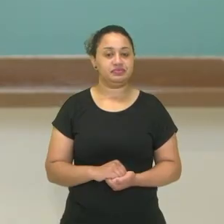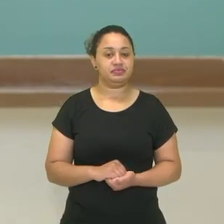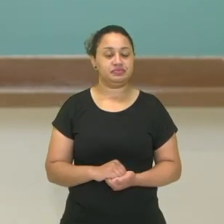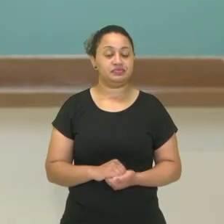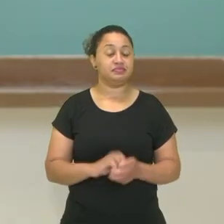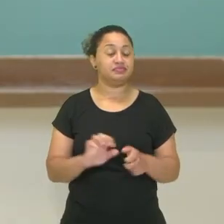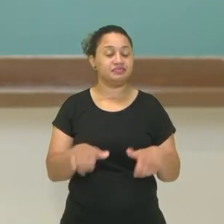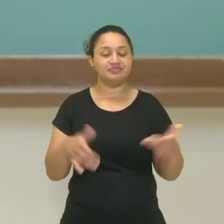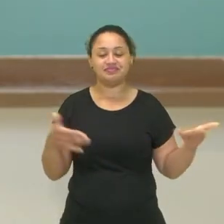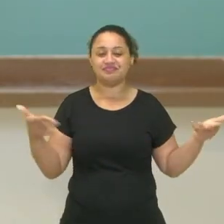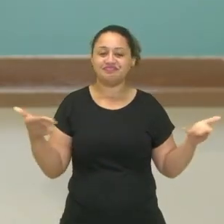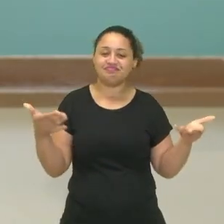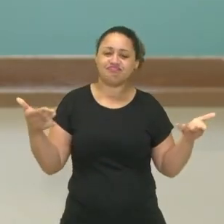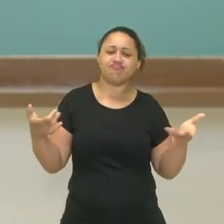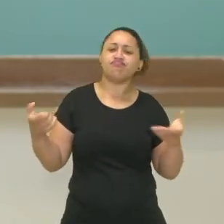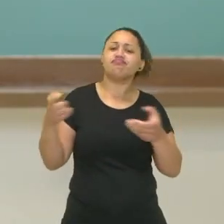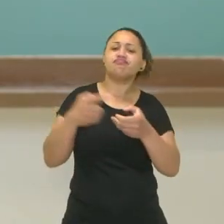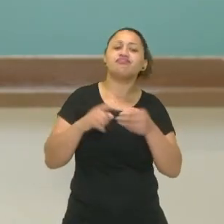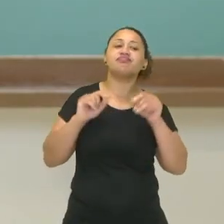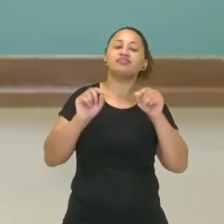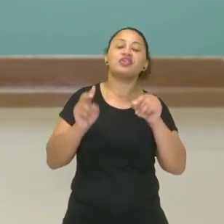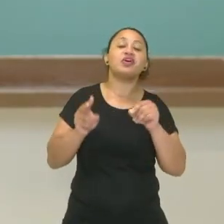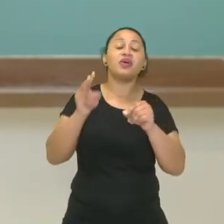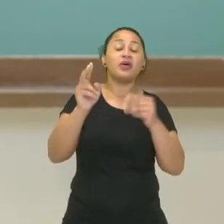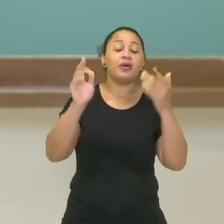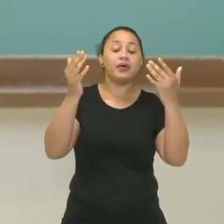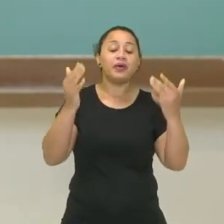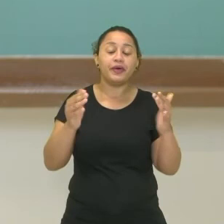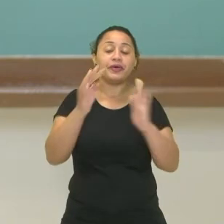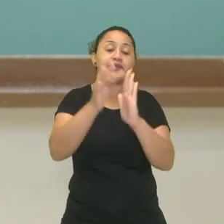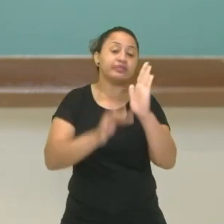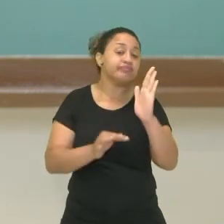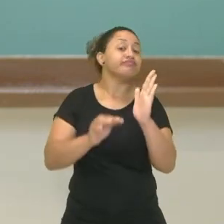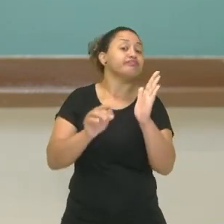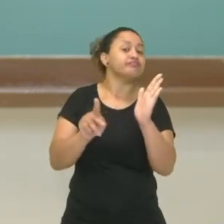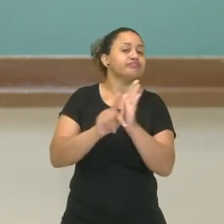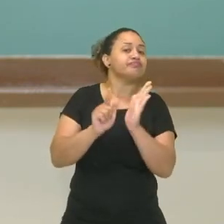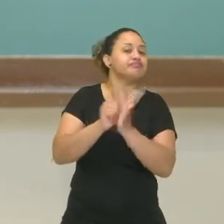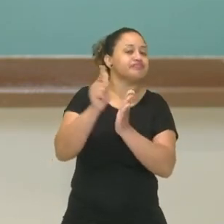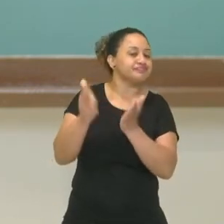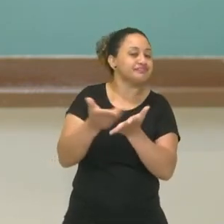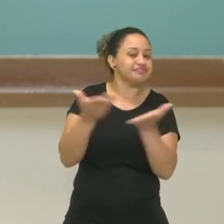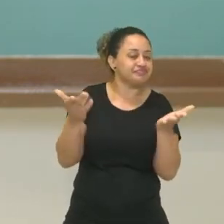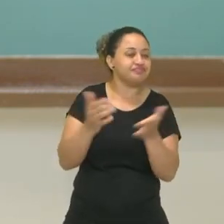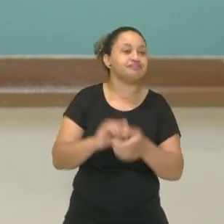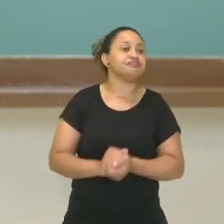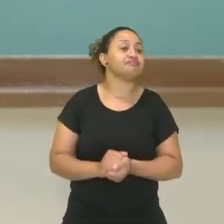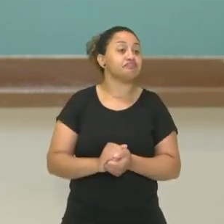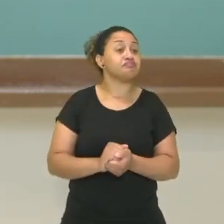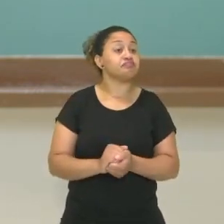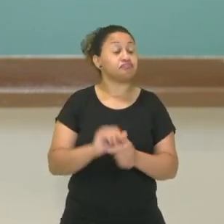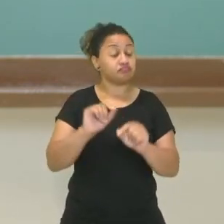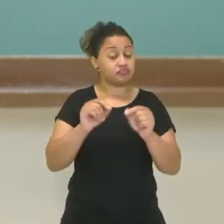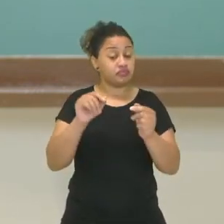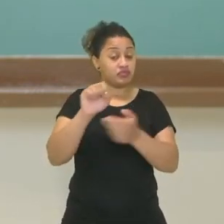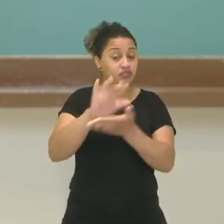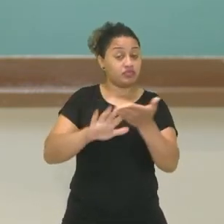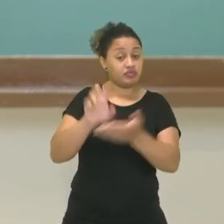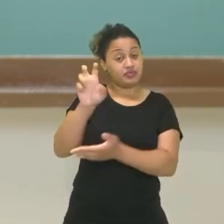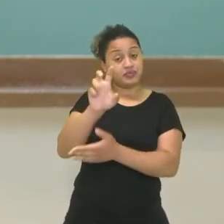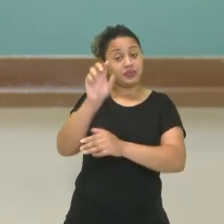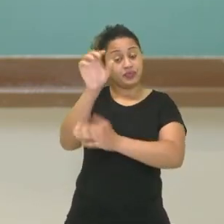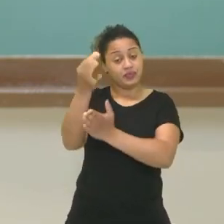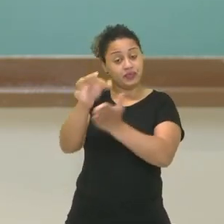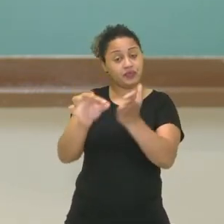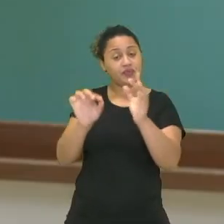Olá, retornei continuar a análise do editorial contigo. Então, retomando a atividade 5, nós temos aqui